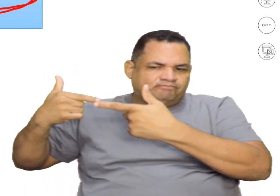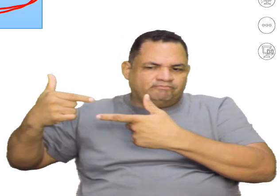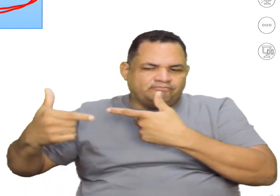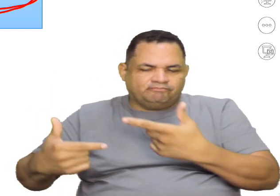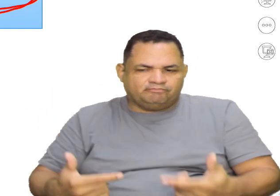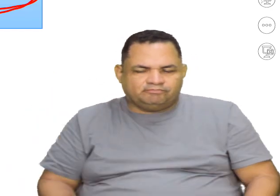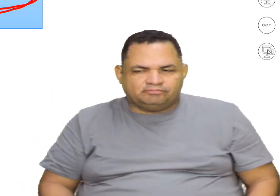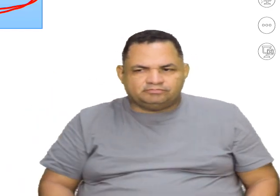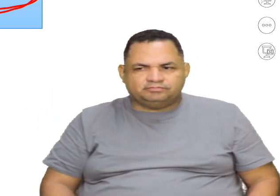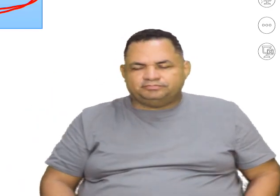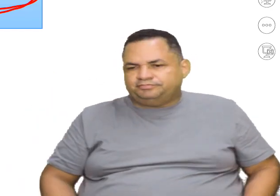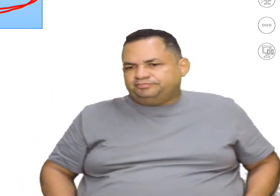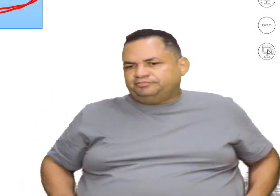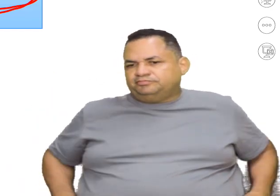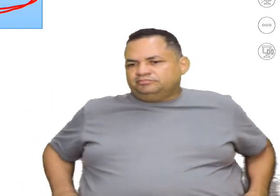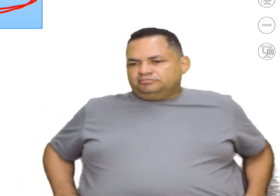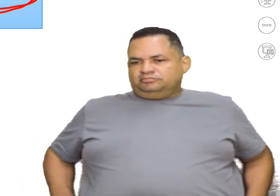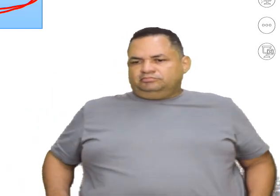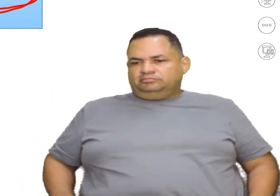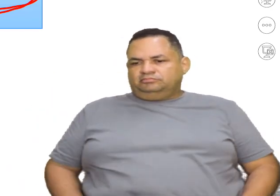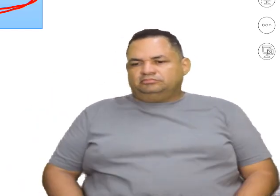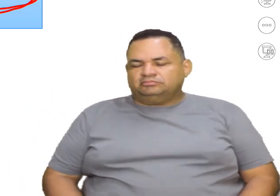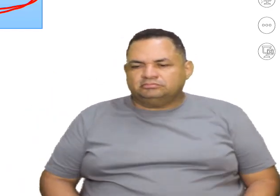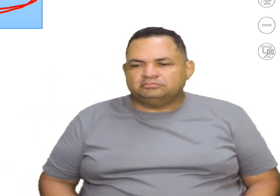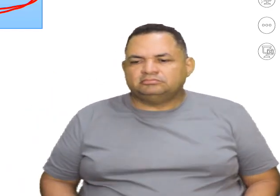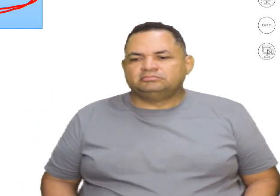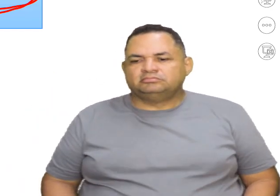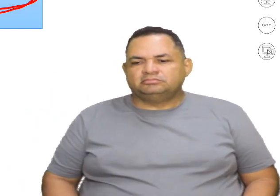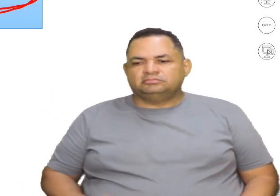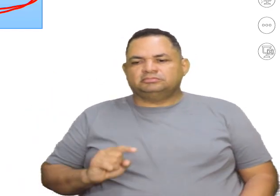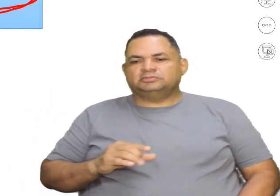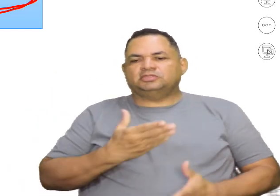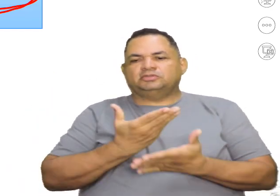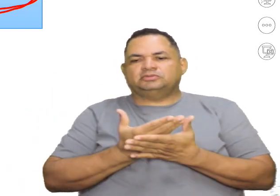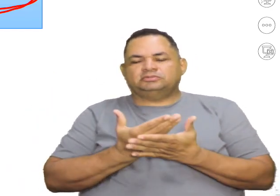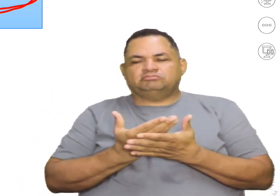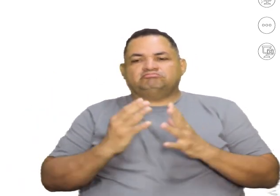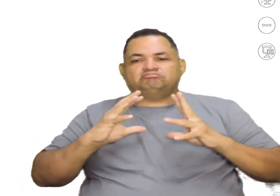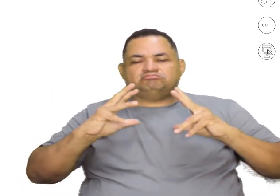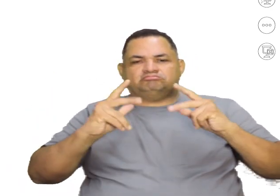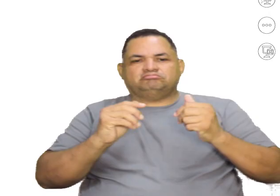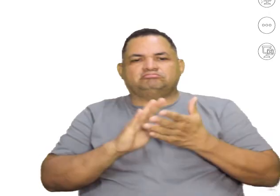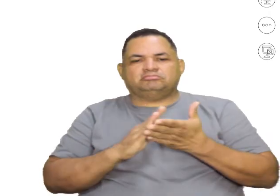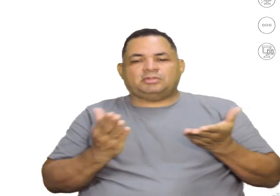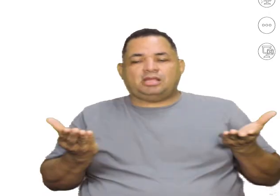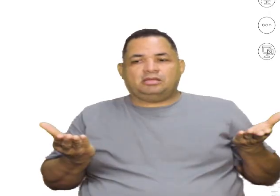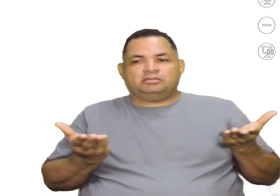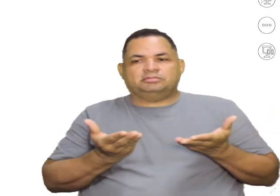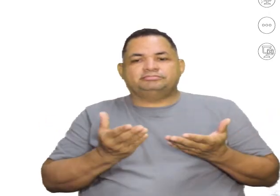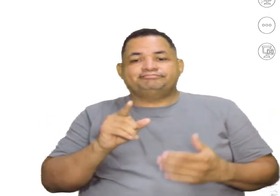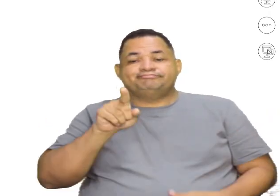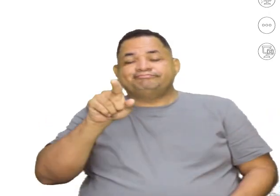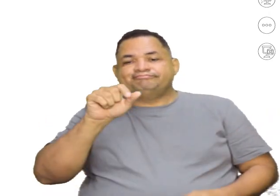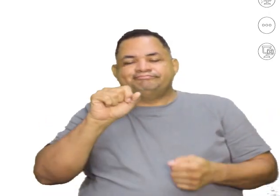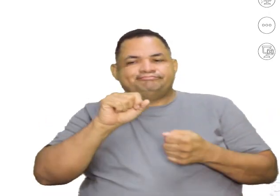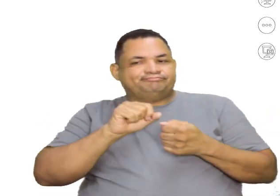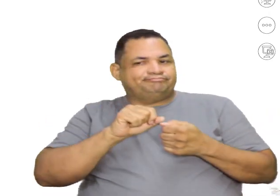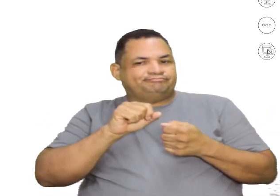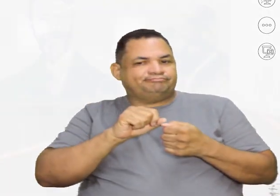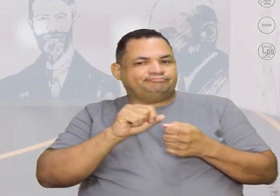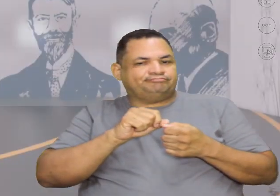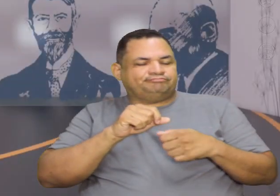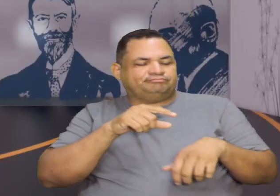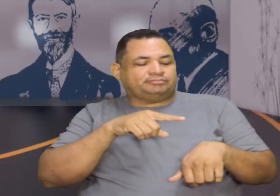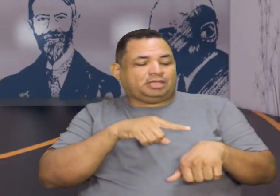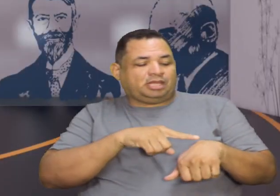né? Então, foi isso que nós estudamos como de uma maneira geral. Agora, né, vocês vão ter